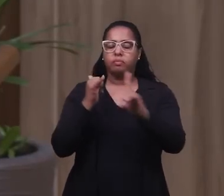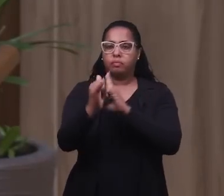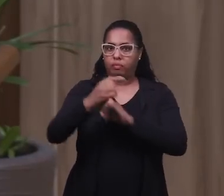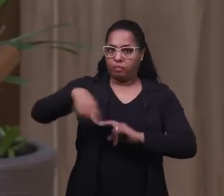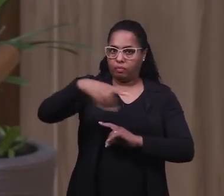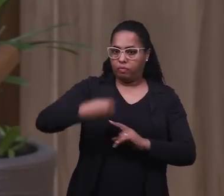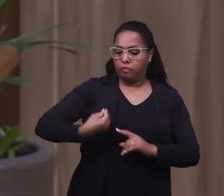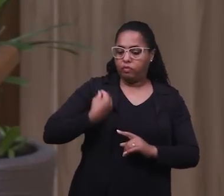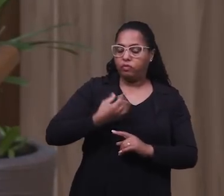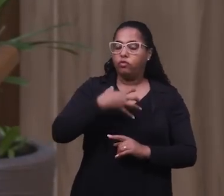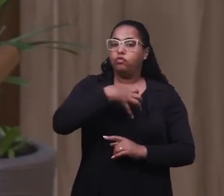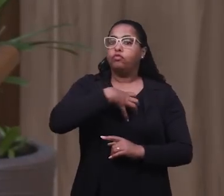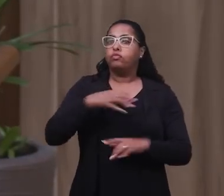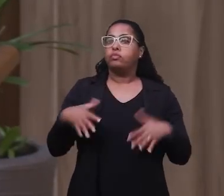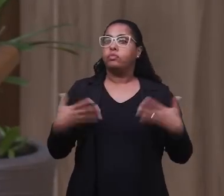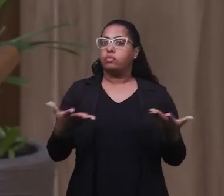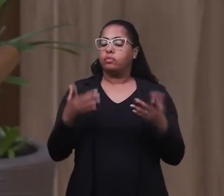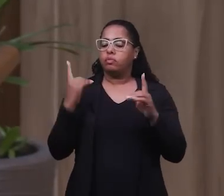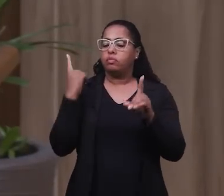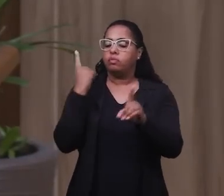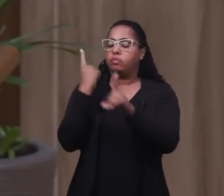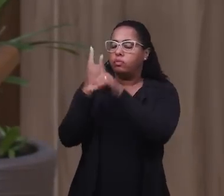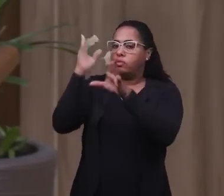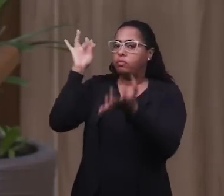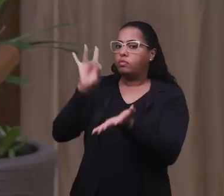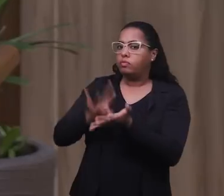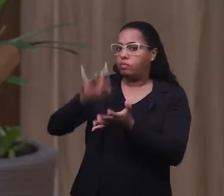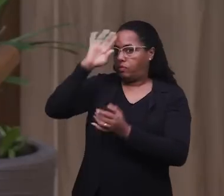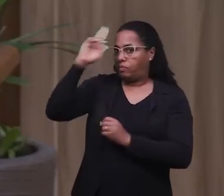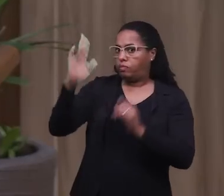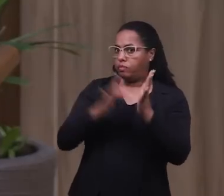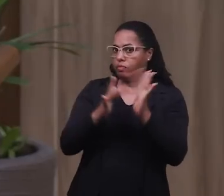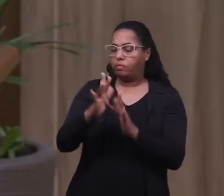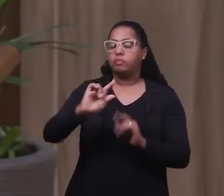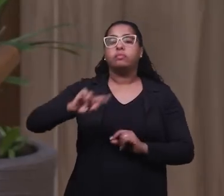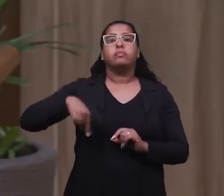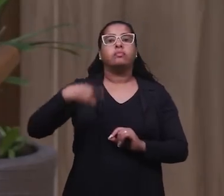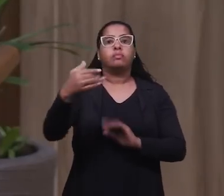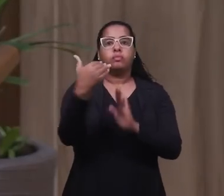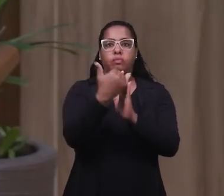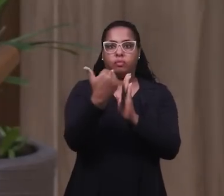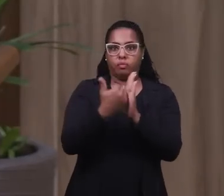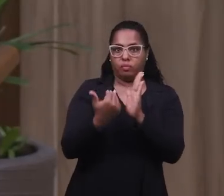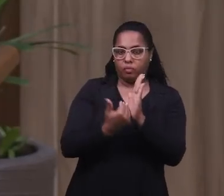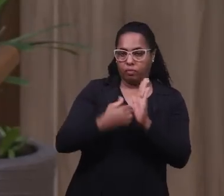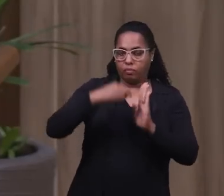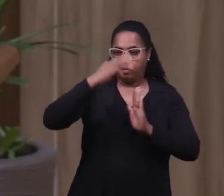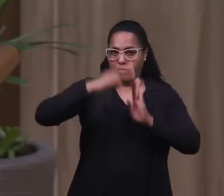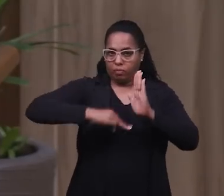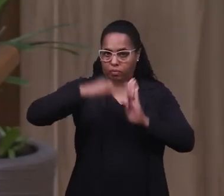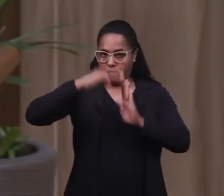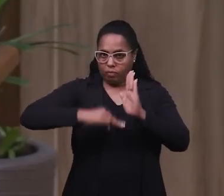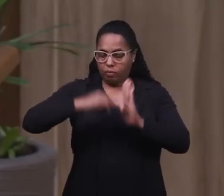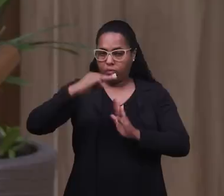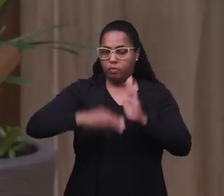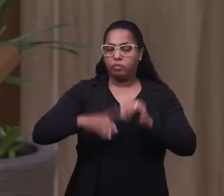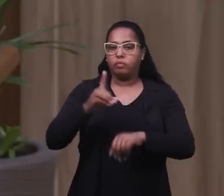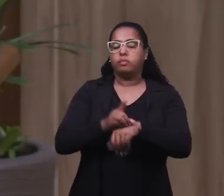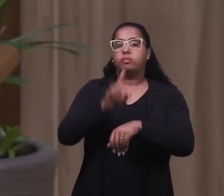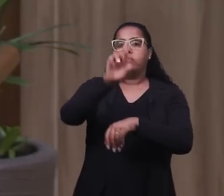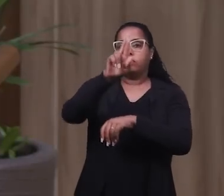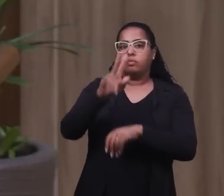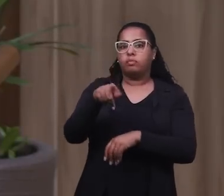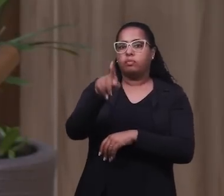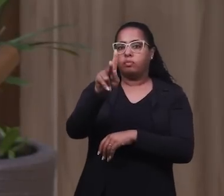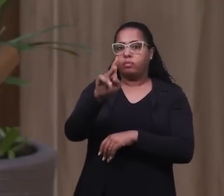que vivemos hoje e de que forma temos um encontro real com o Senhor Jesus. Logo após, no quadro Organização e Método, a